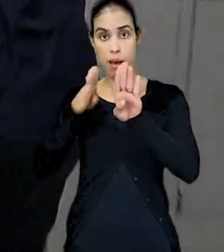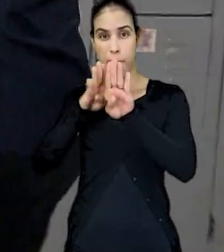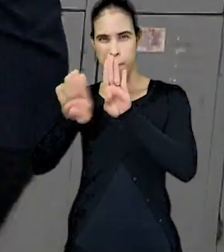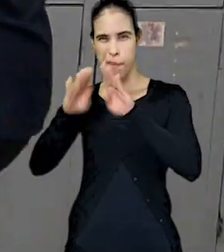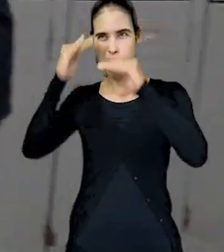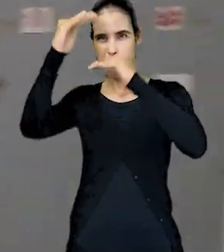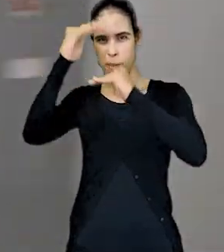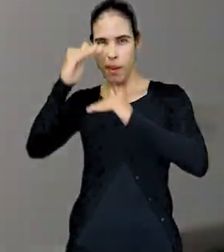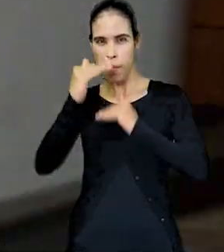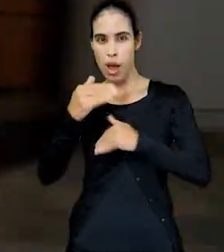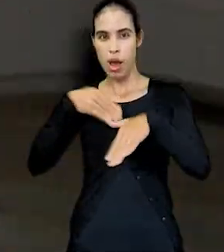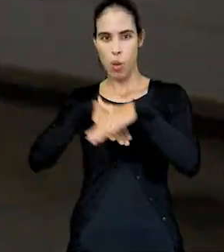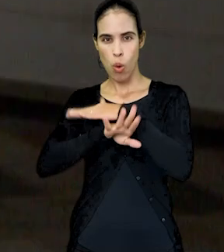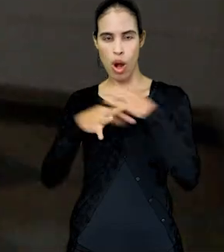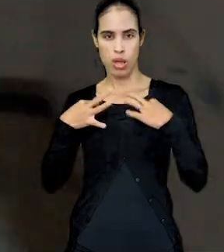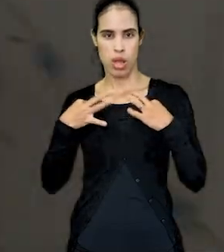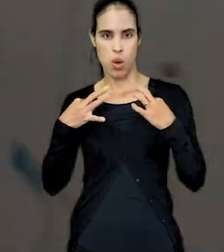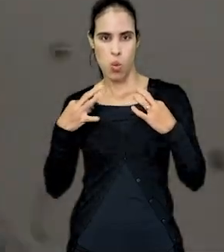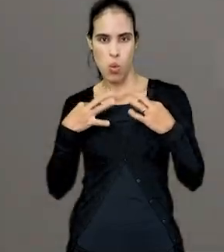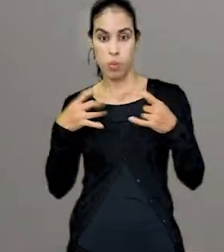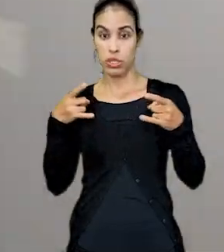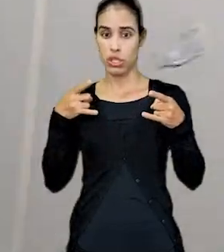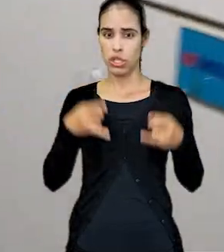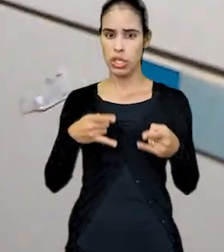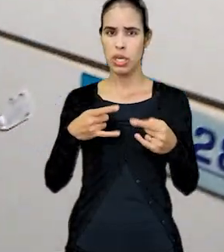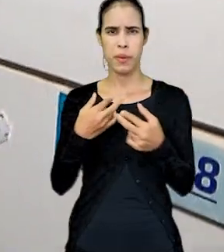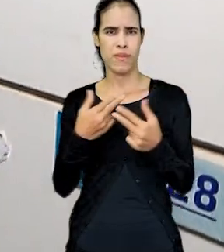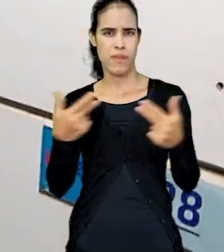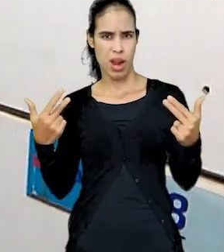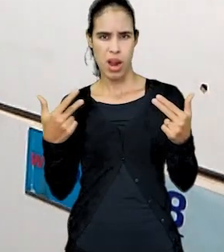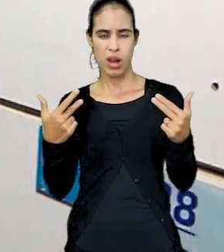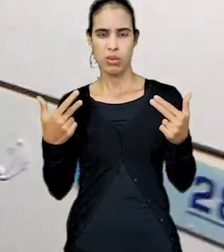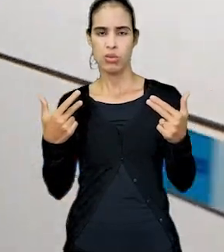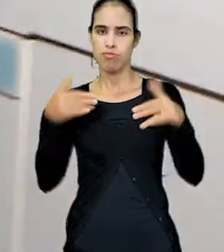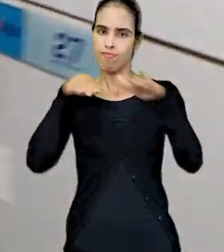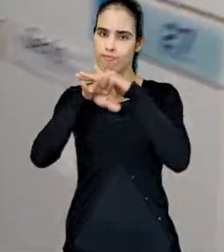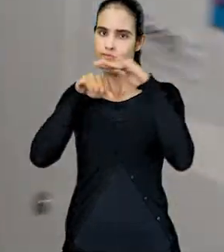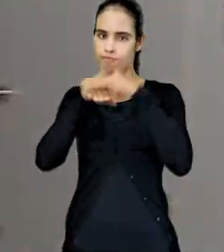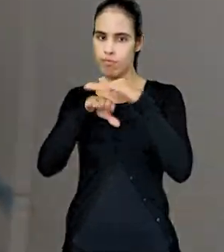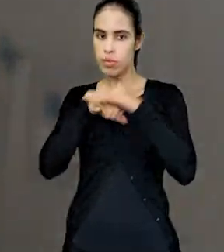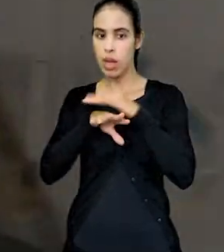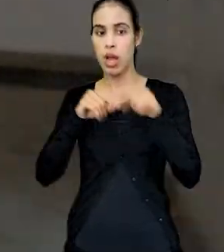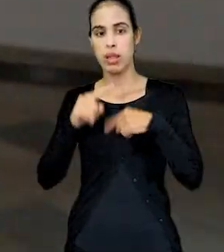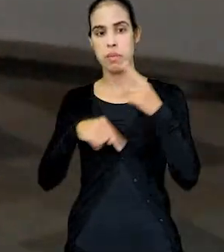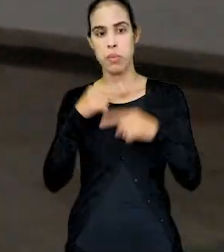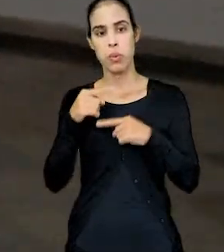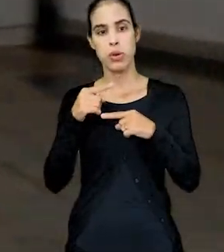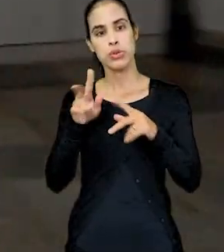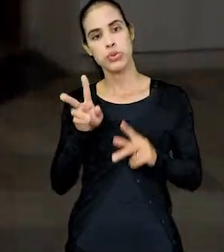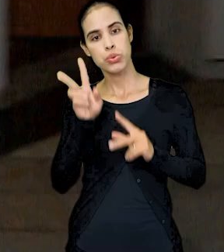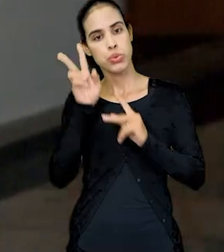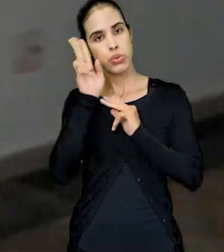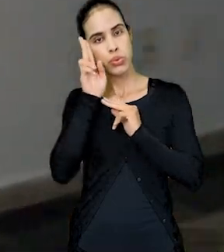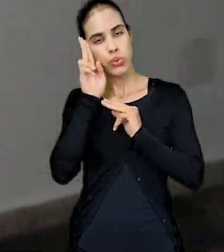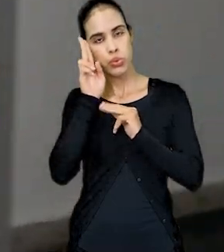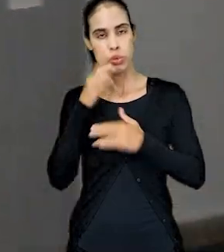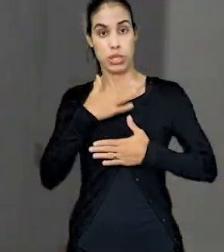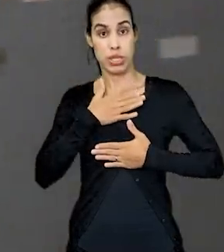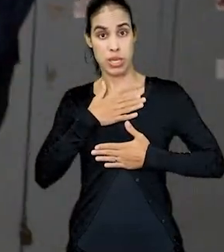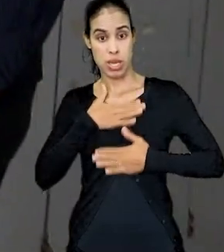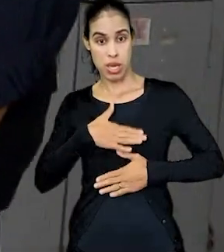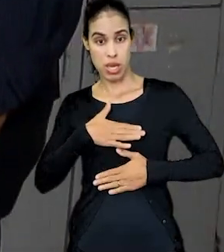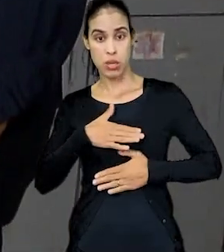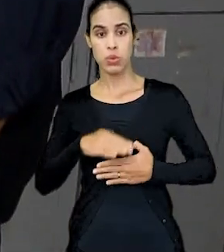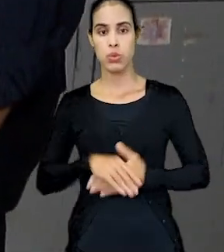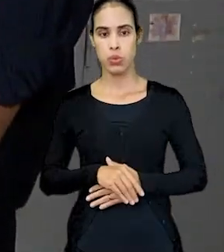onde nós guardamos a roupa de cama e todos os acessórios. E aí logo em seguida eu entro no